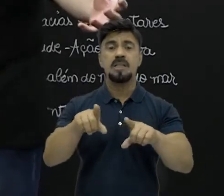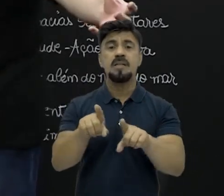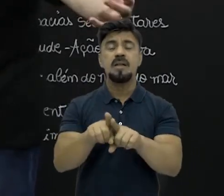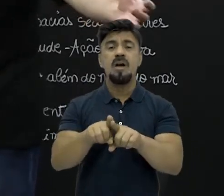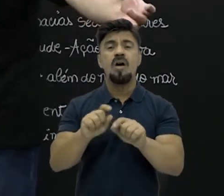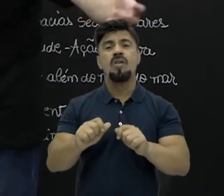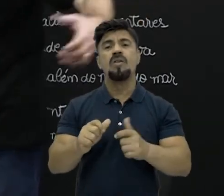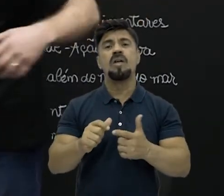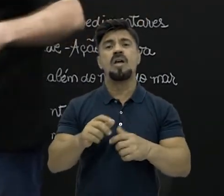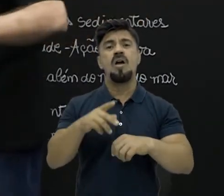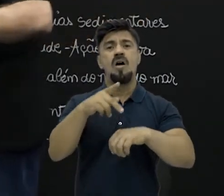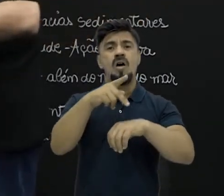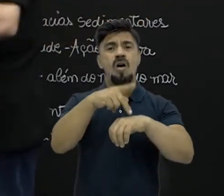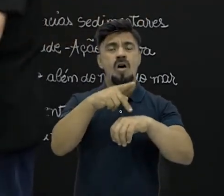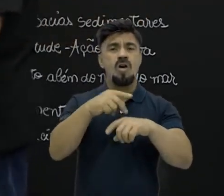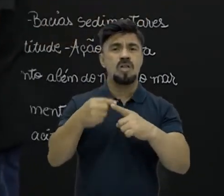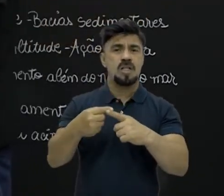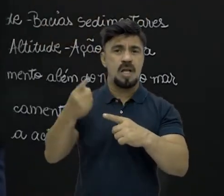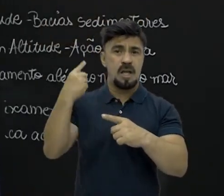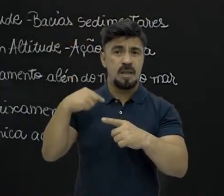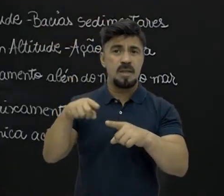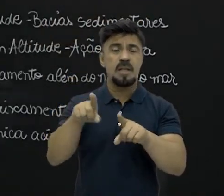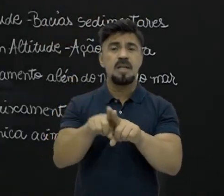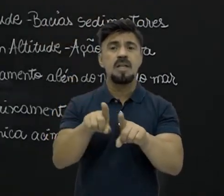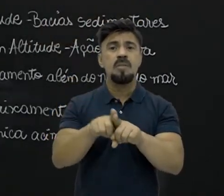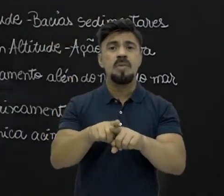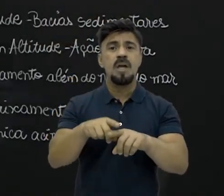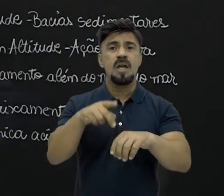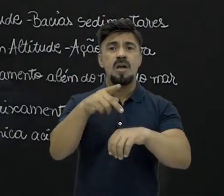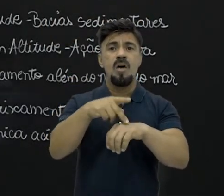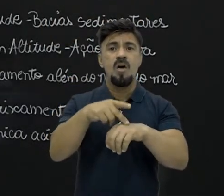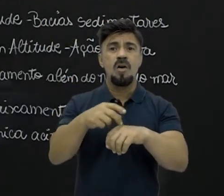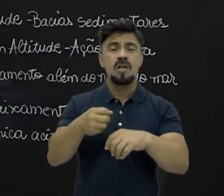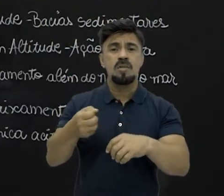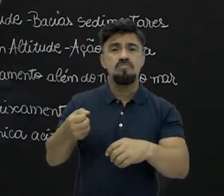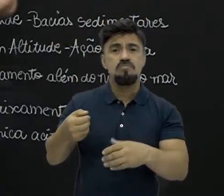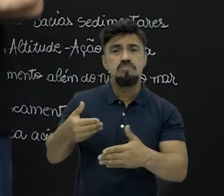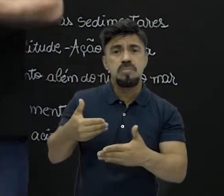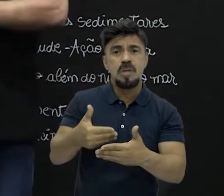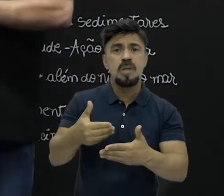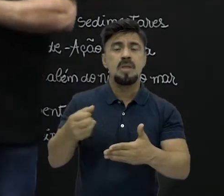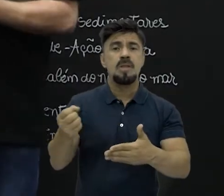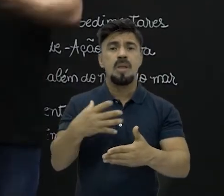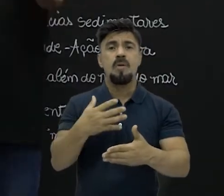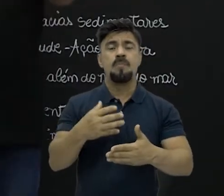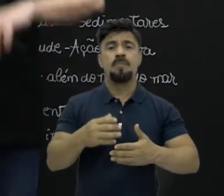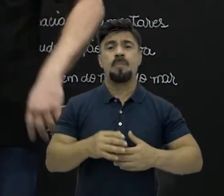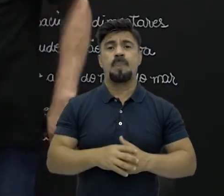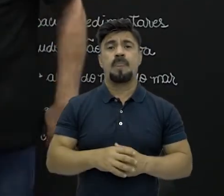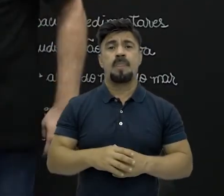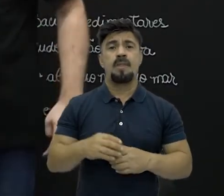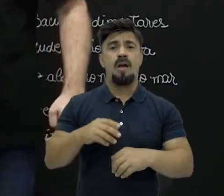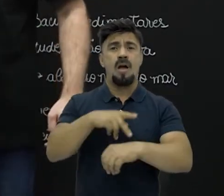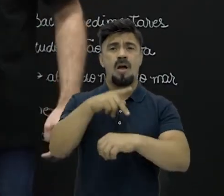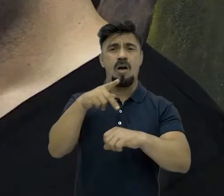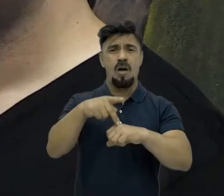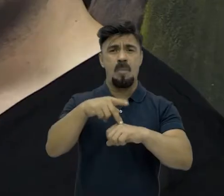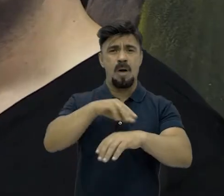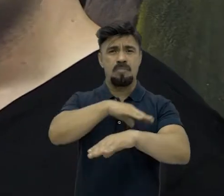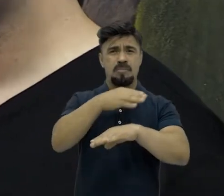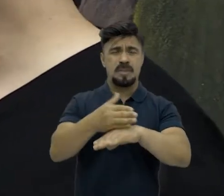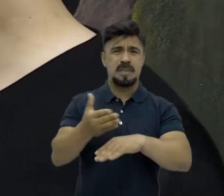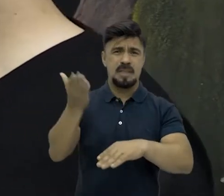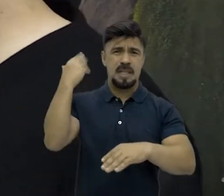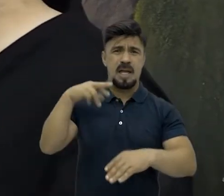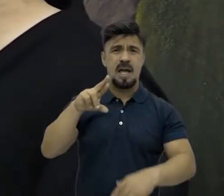tanto por rochas antigas ou por rochas recentes. Uma rocha sedimentar antiga, um arenito, por exemplo.